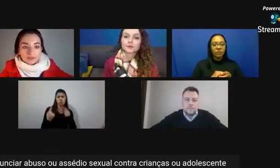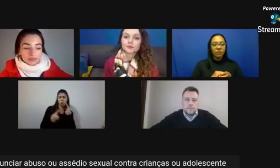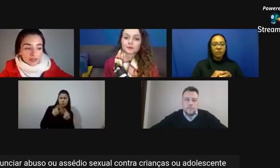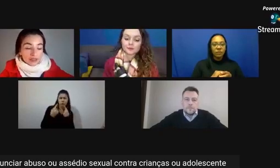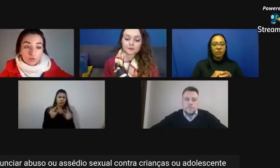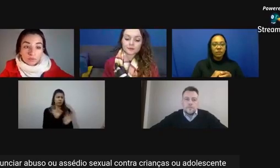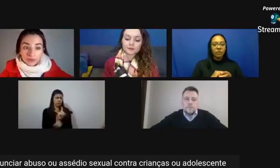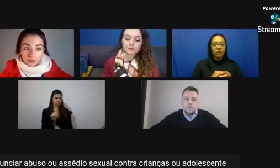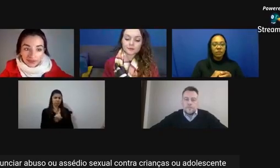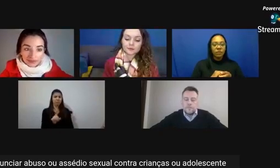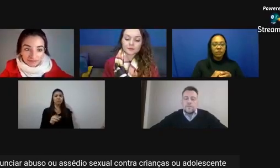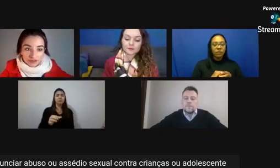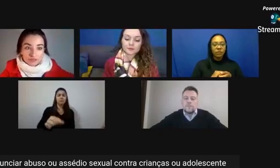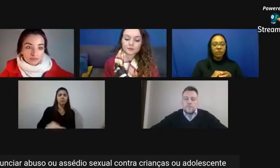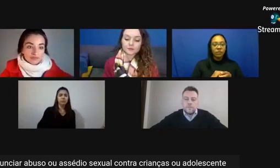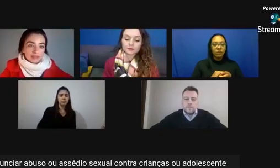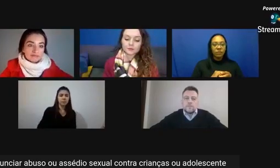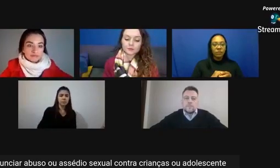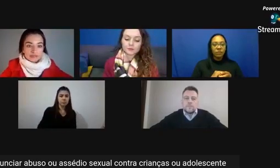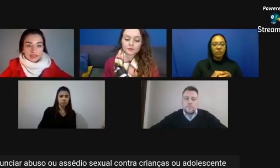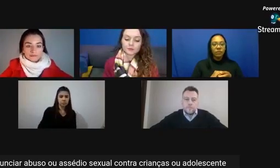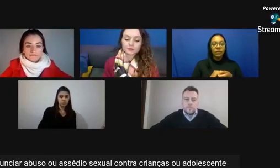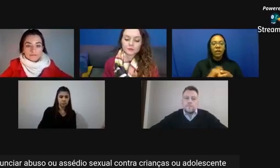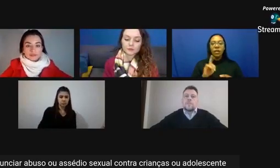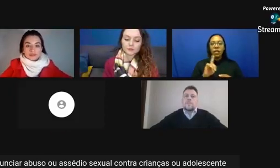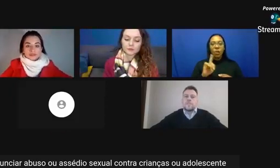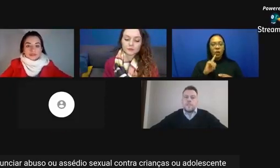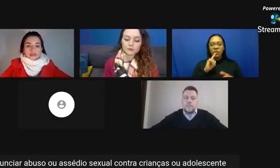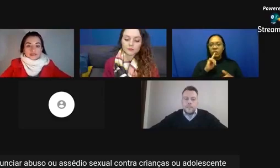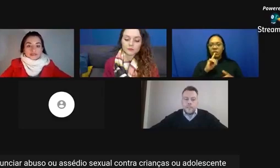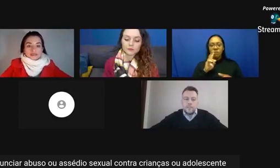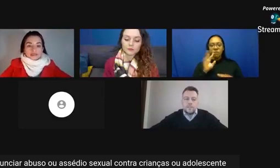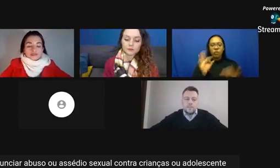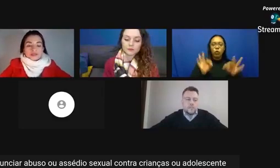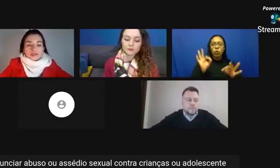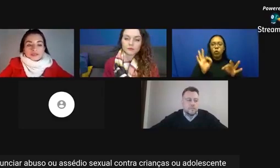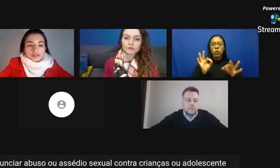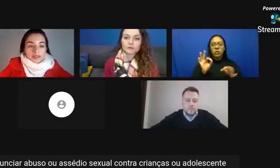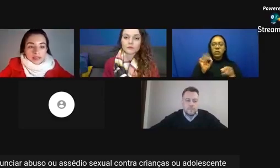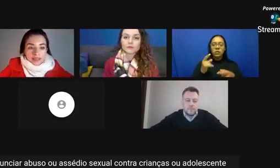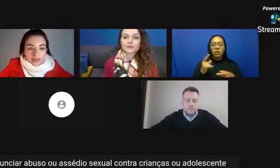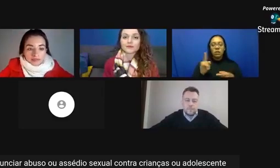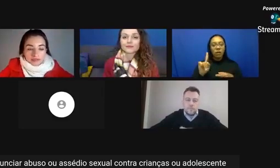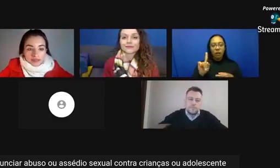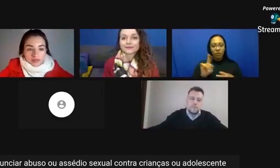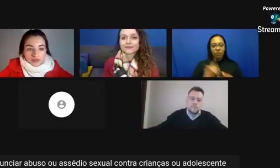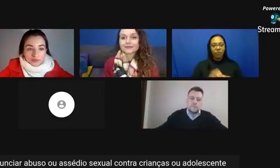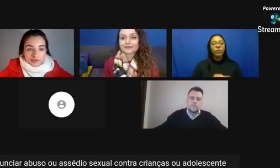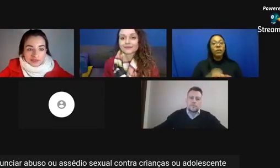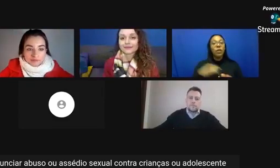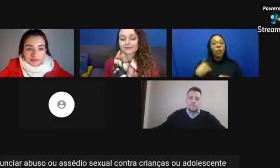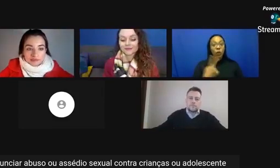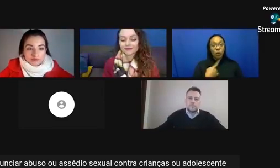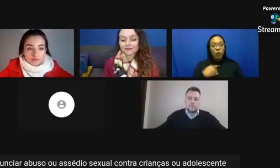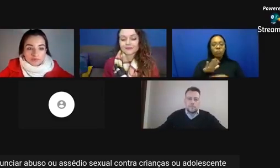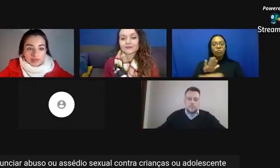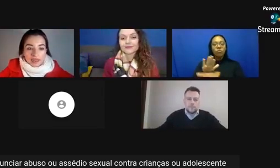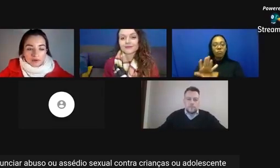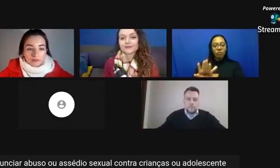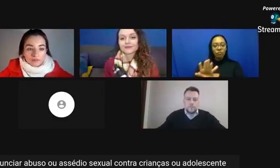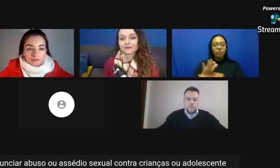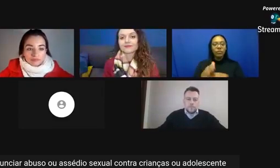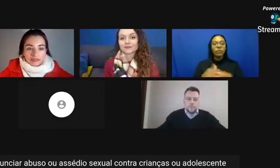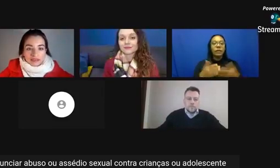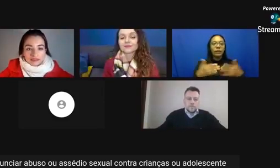qualquer julgamento, né? E a culpa nunca é da vítima, vale reforçar. Exatamente. Gente, acho que nos encaminhamos